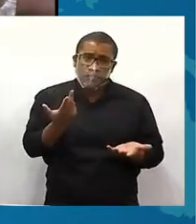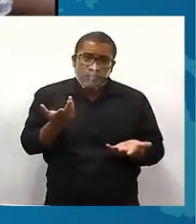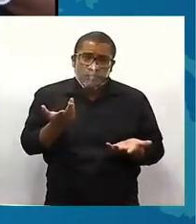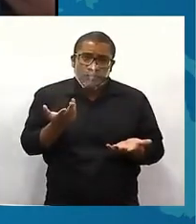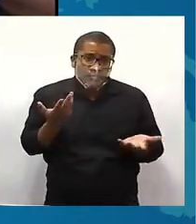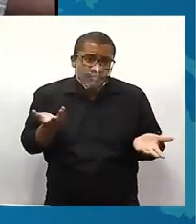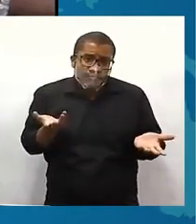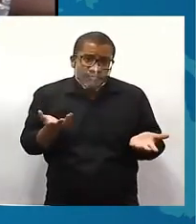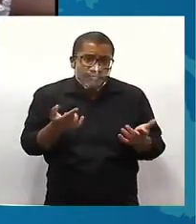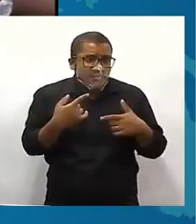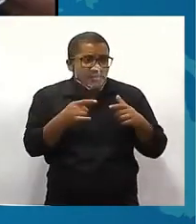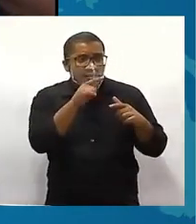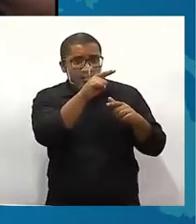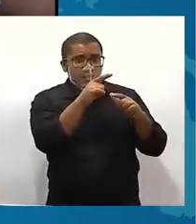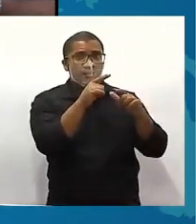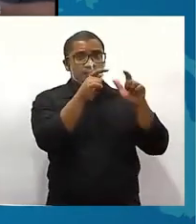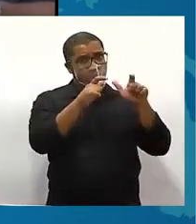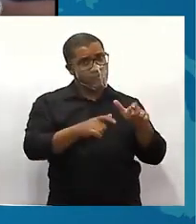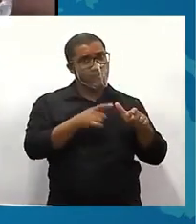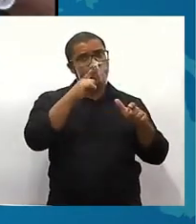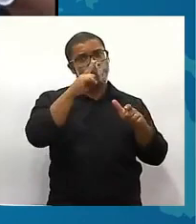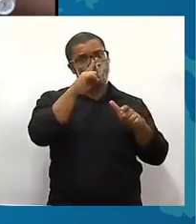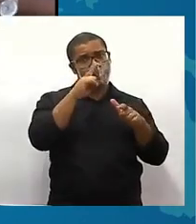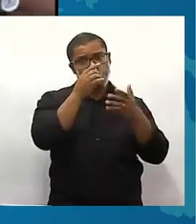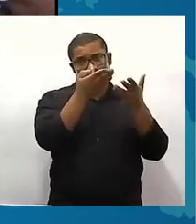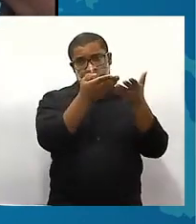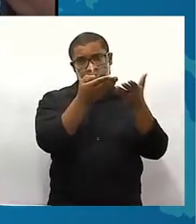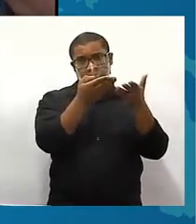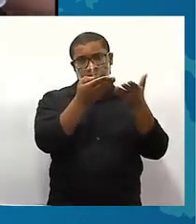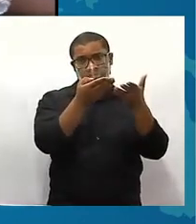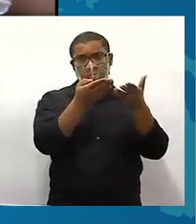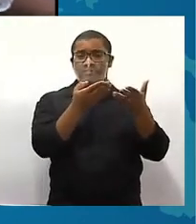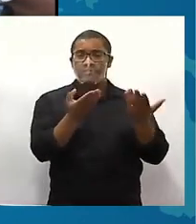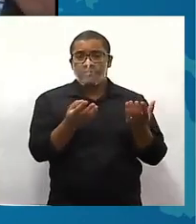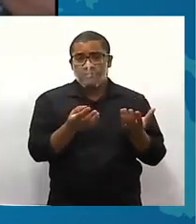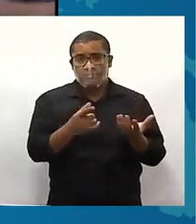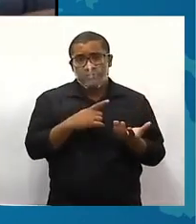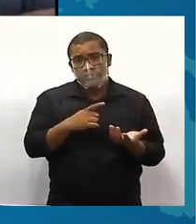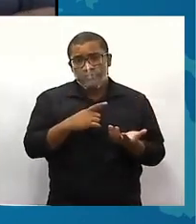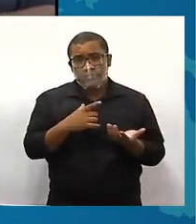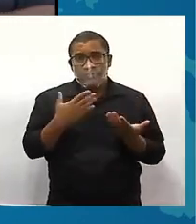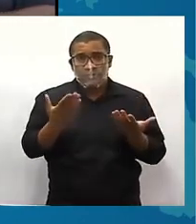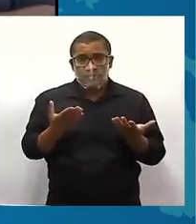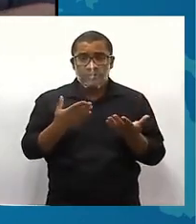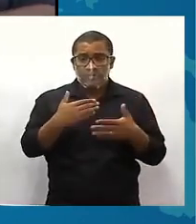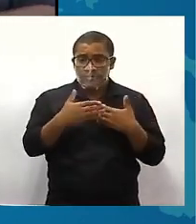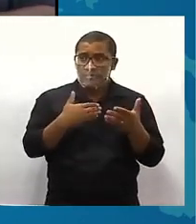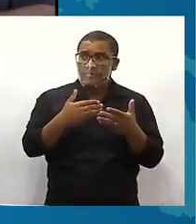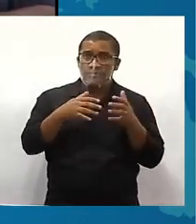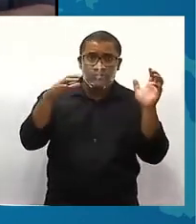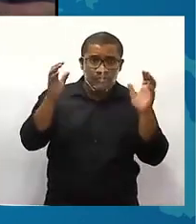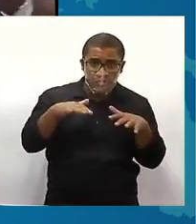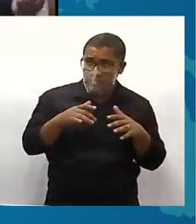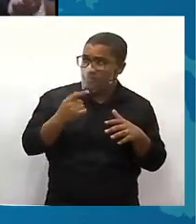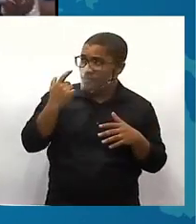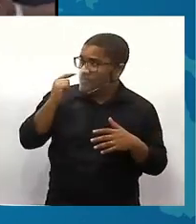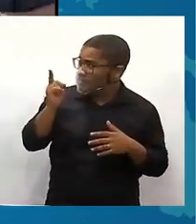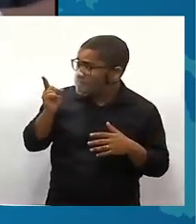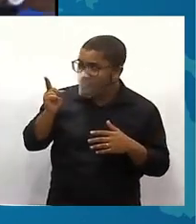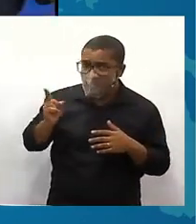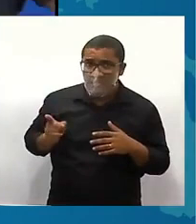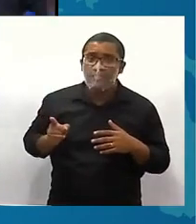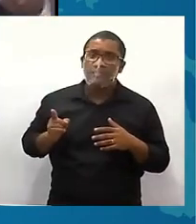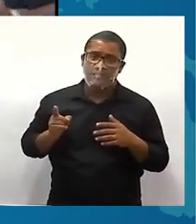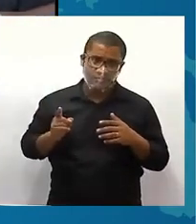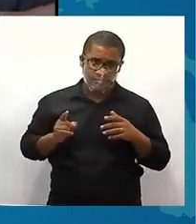e são as mais frágeis, as mais vitimadas quando ocorrem chuvas torrenciais em nossa cidade. E